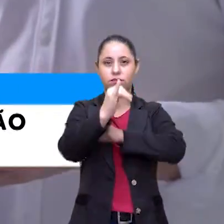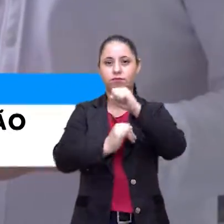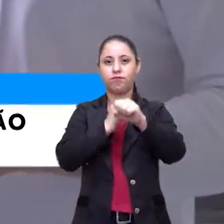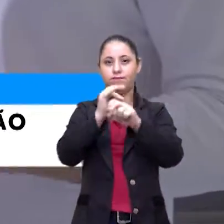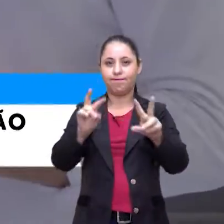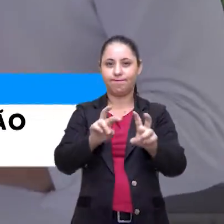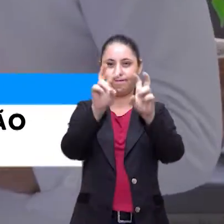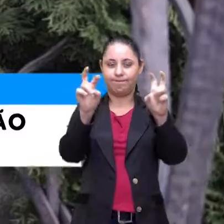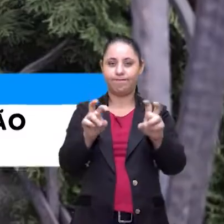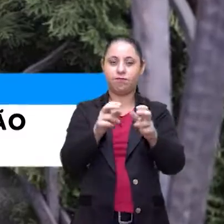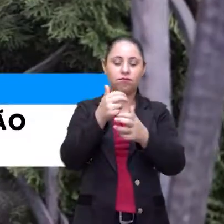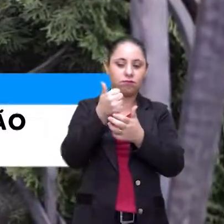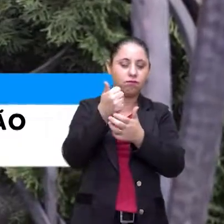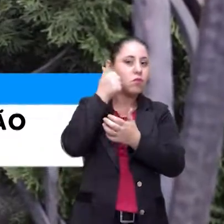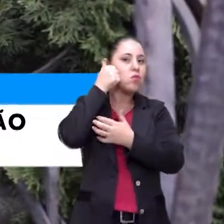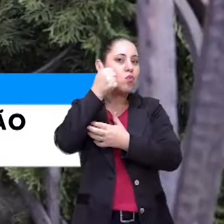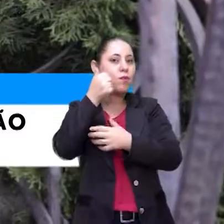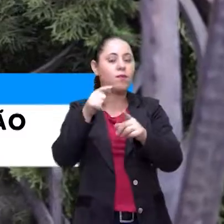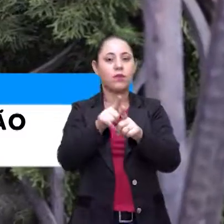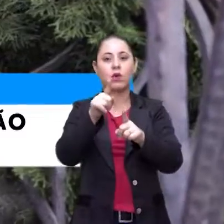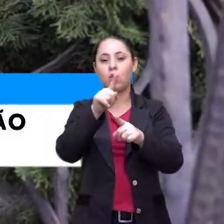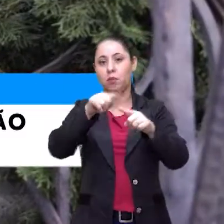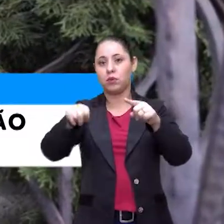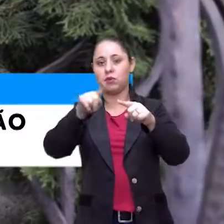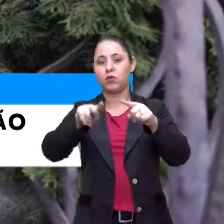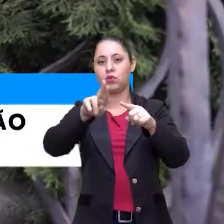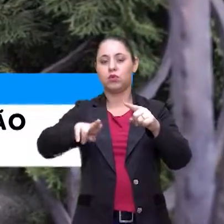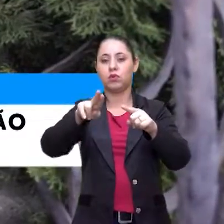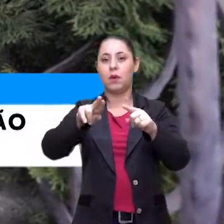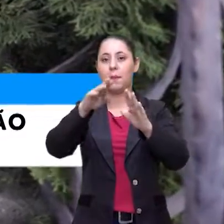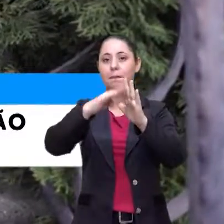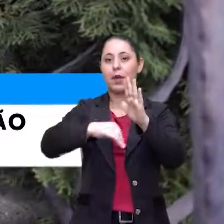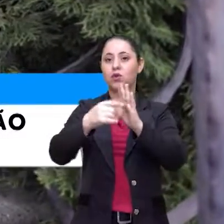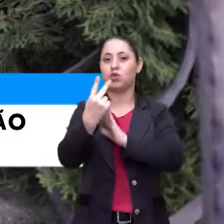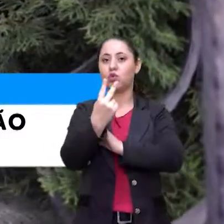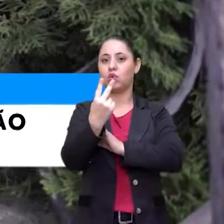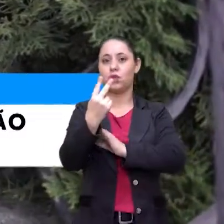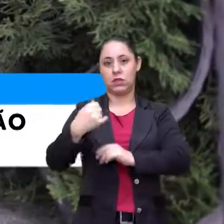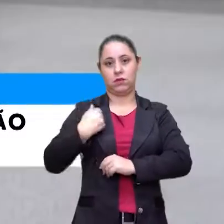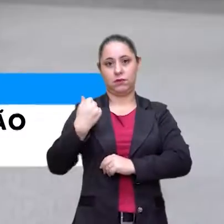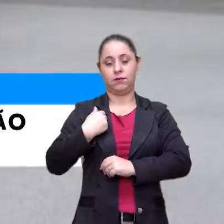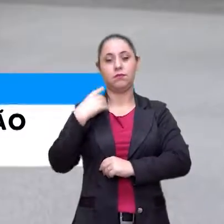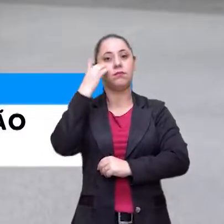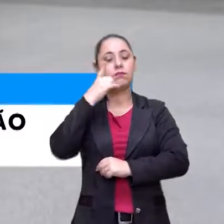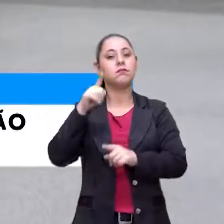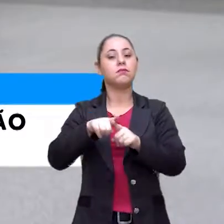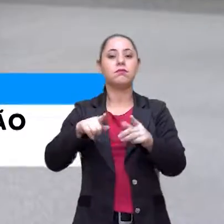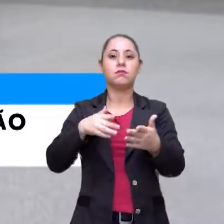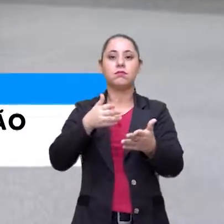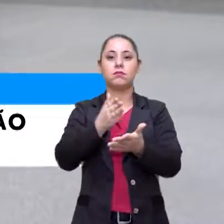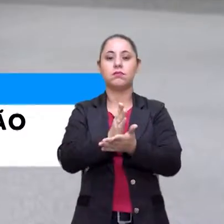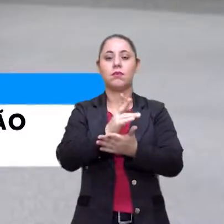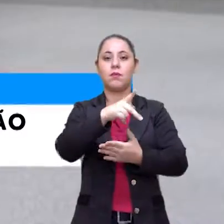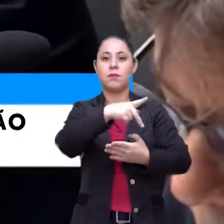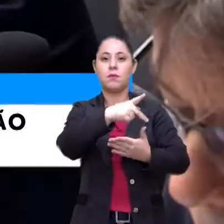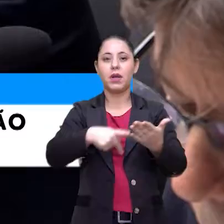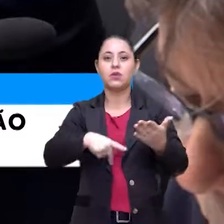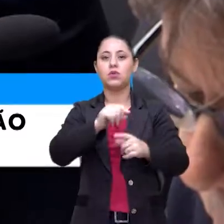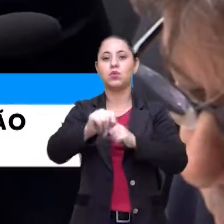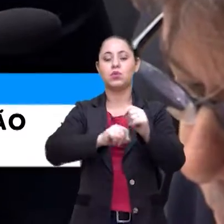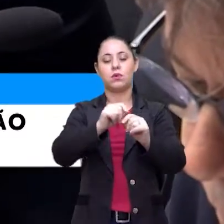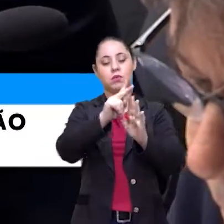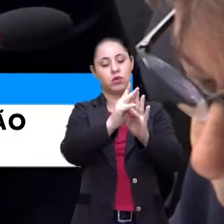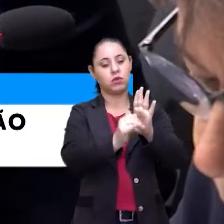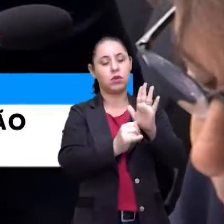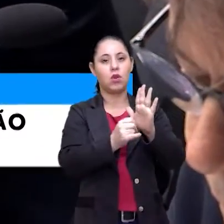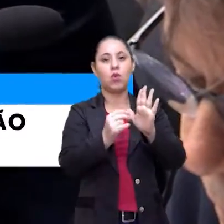adolescentes às telas digitais, além de proibir o uso a menores de 2 anos. Os deputados também aprovaram o parecer